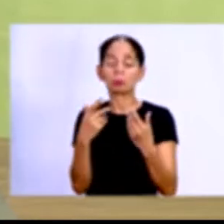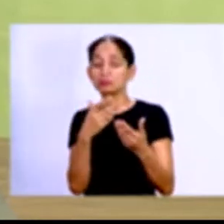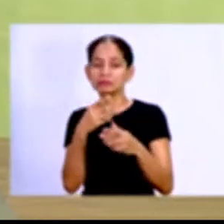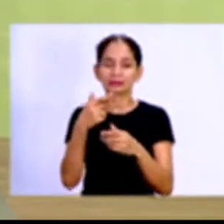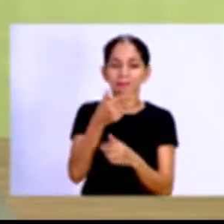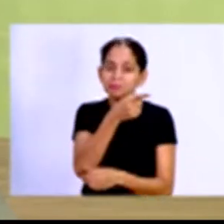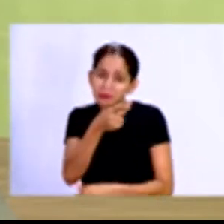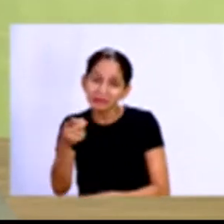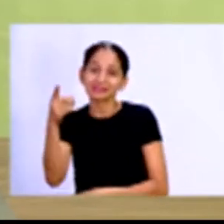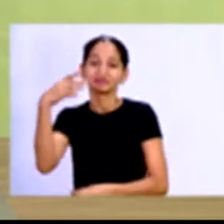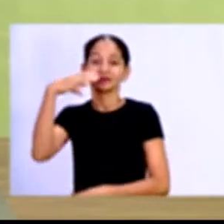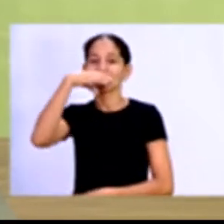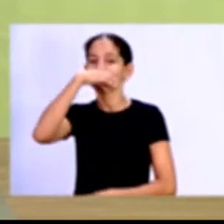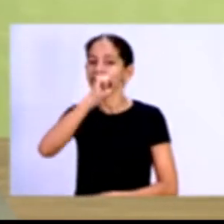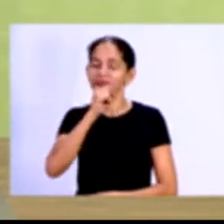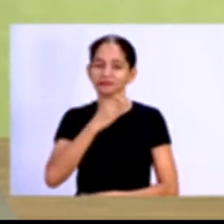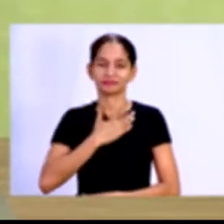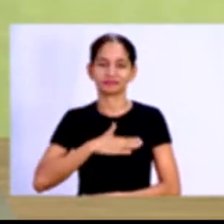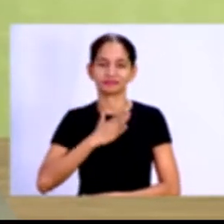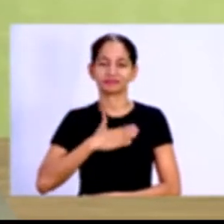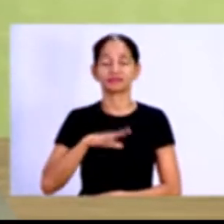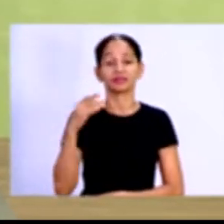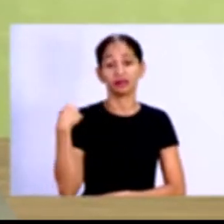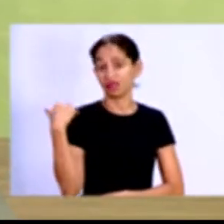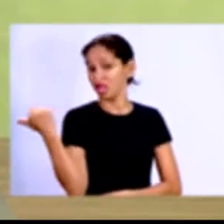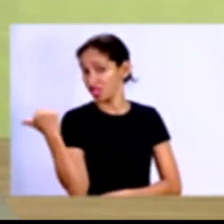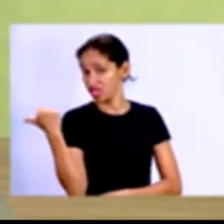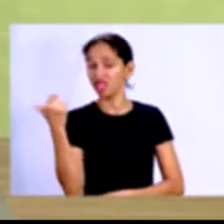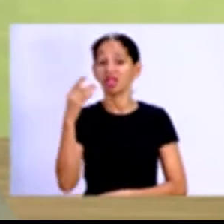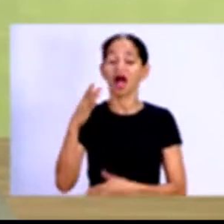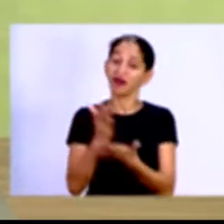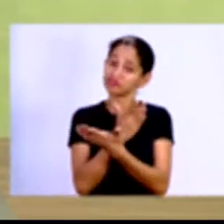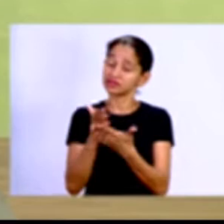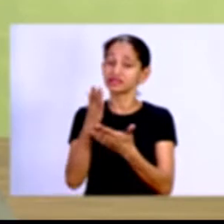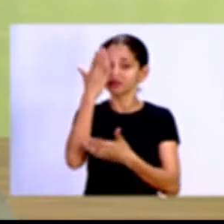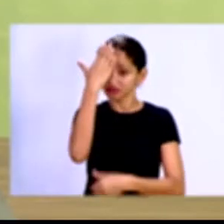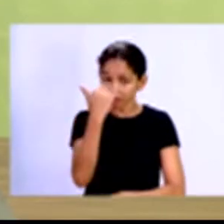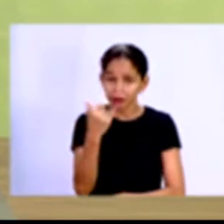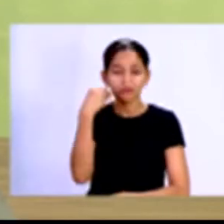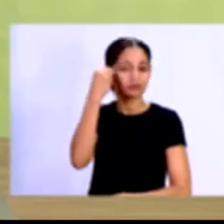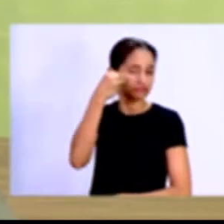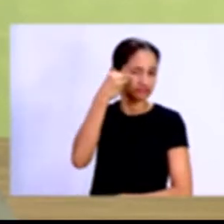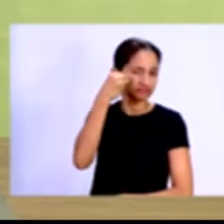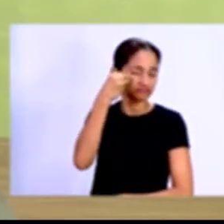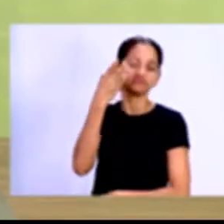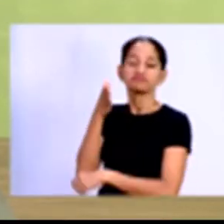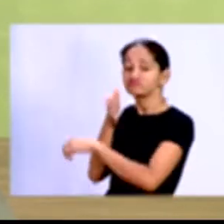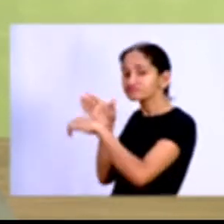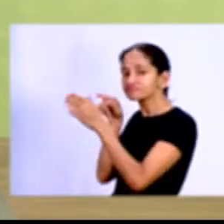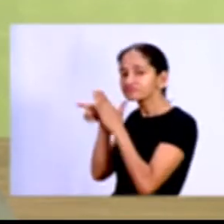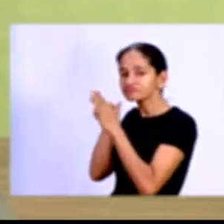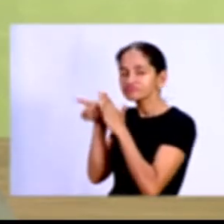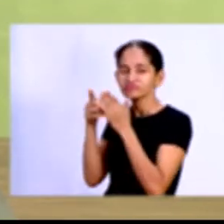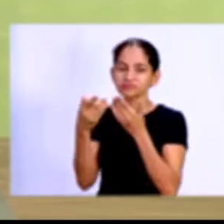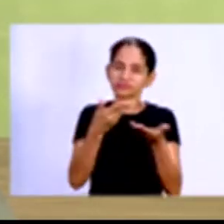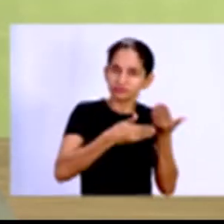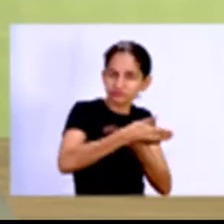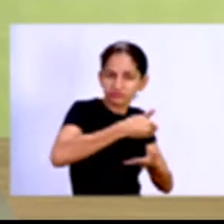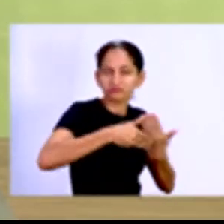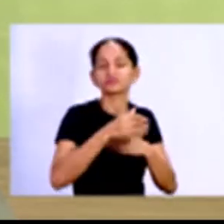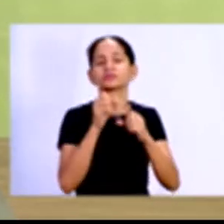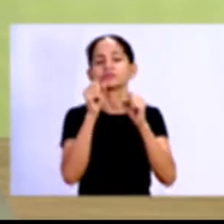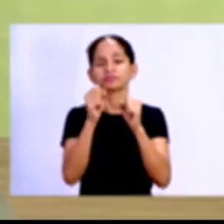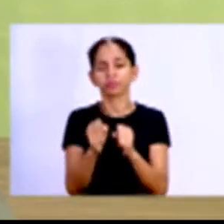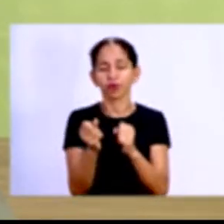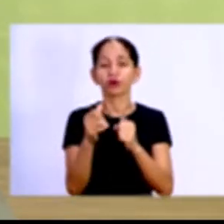fica uma dúvida. Às vezes um colega do lado já dominou o ambiente, consulte ele, consulte o tutor, tá bom?